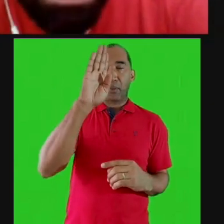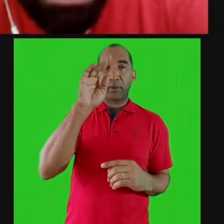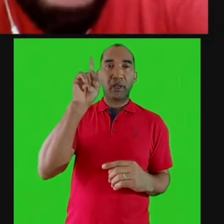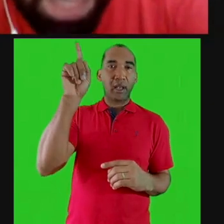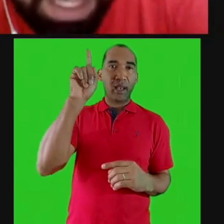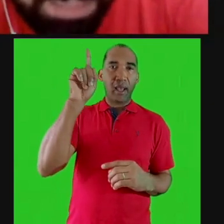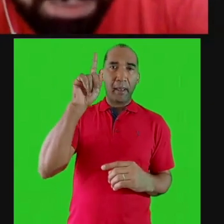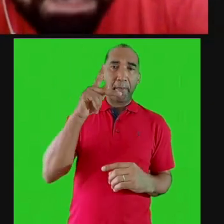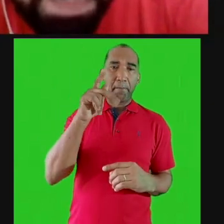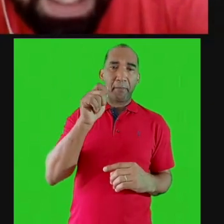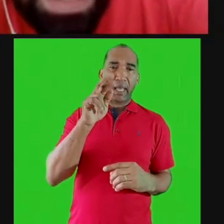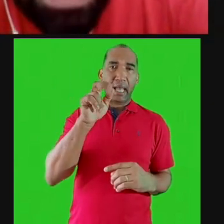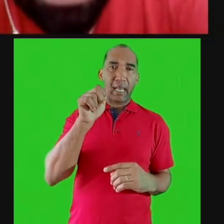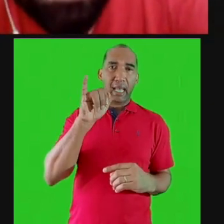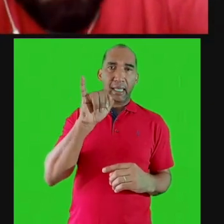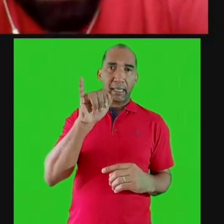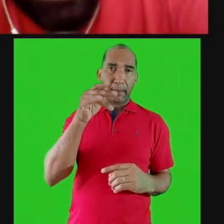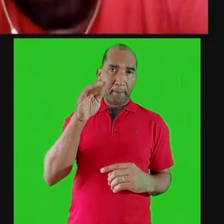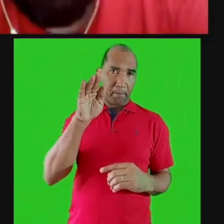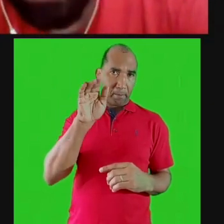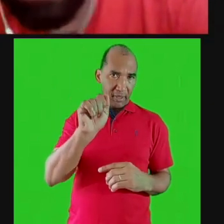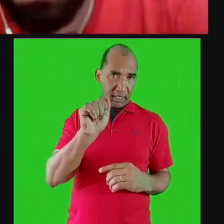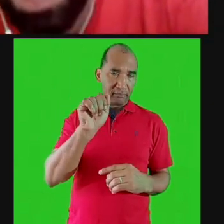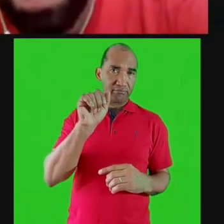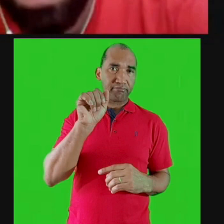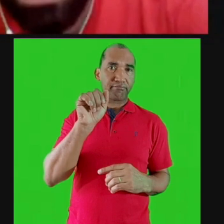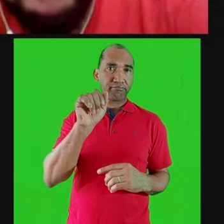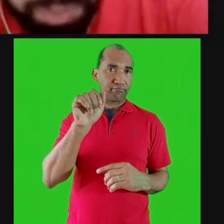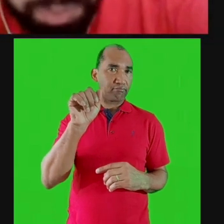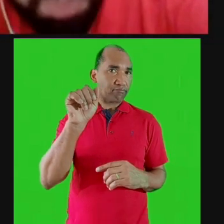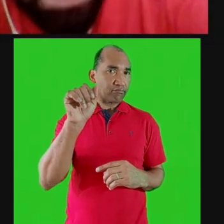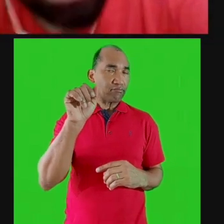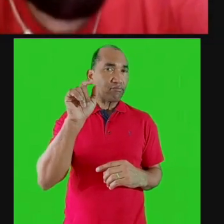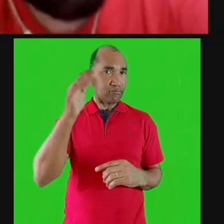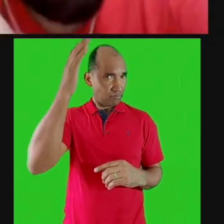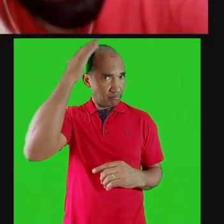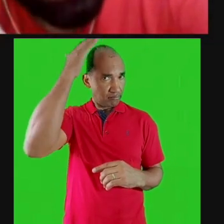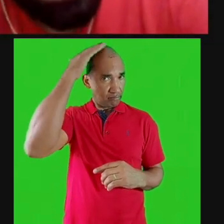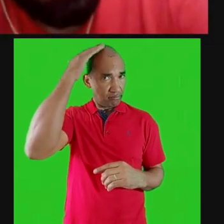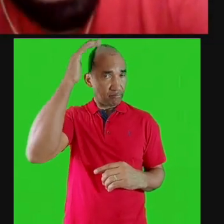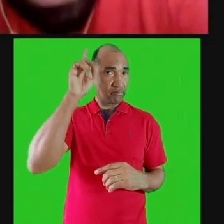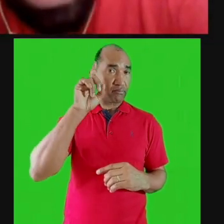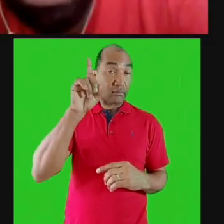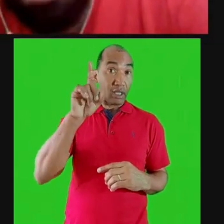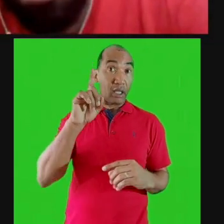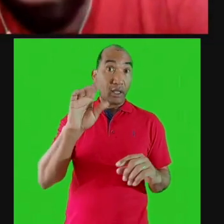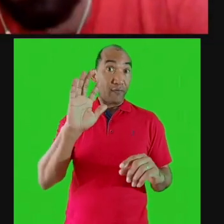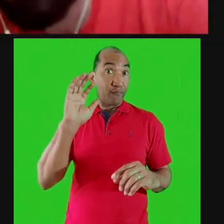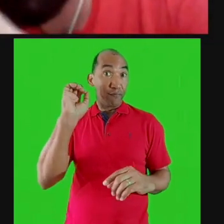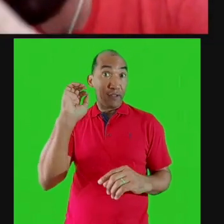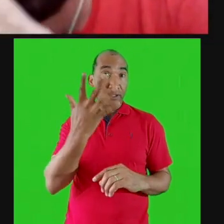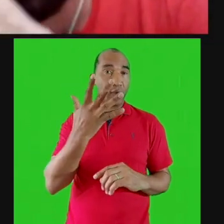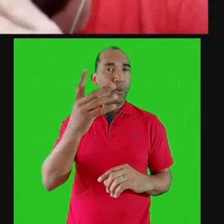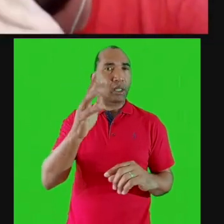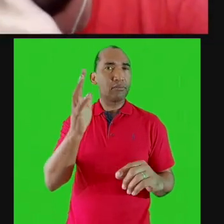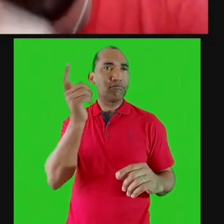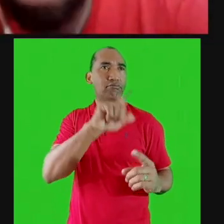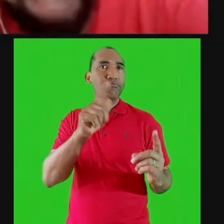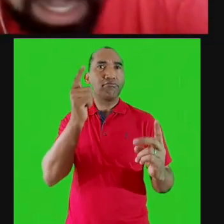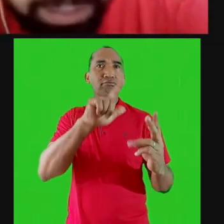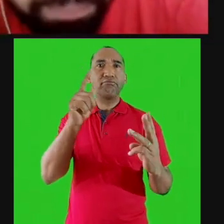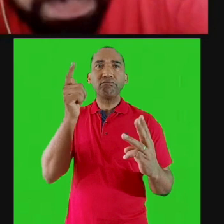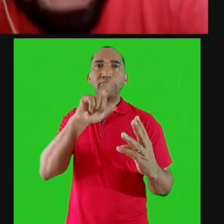Universidade Estadual da Paraíba, e esse filme, ele ganhou vários festivais em 2008, festivais nacionais, porque até aquele momento, os filmes, quando a gente falava